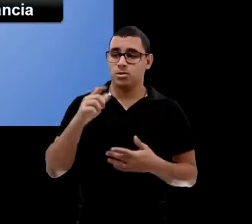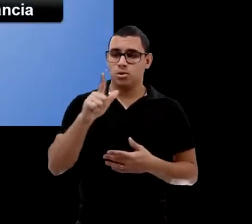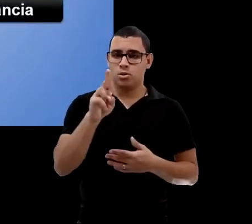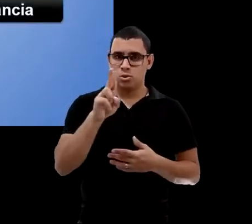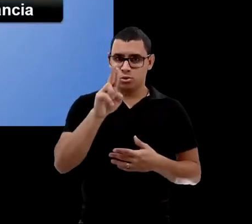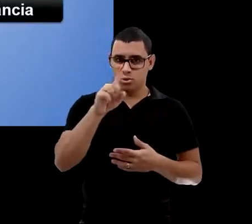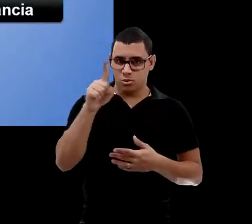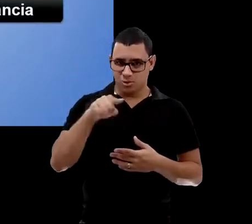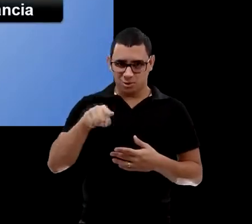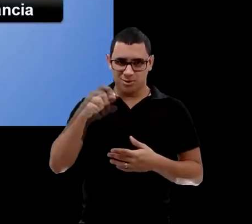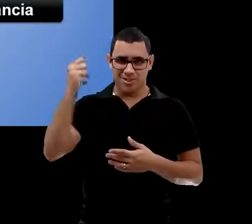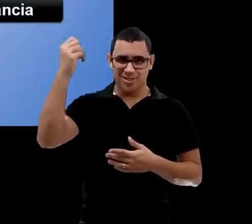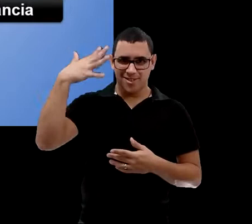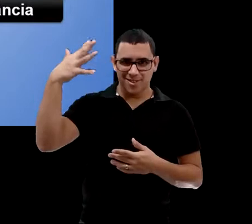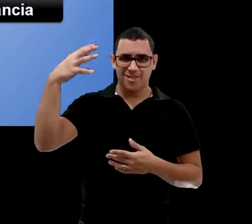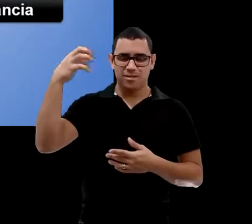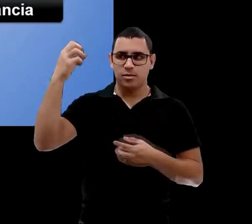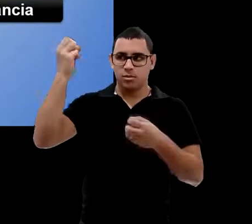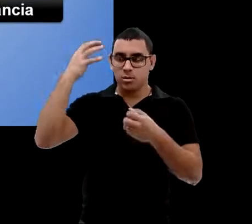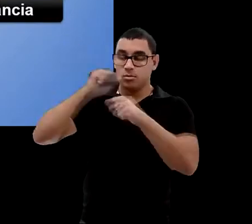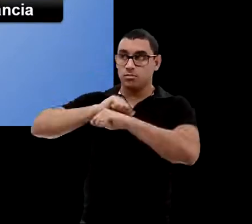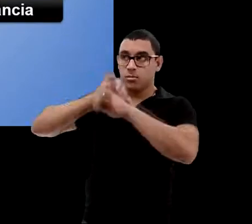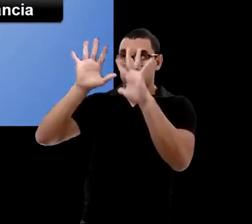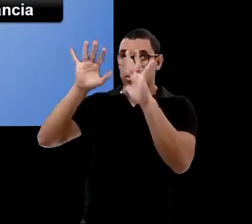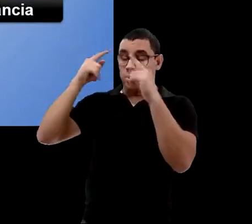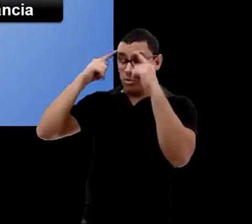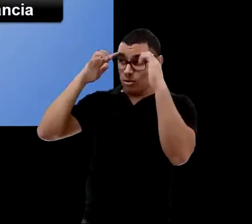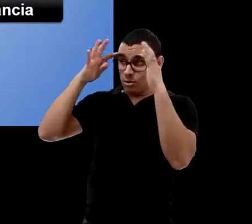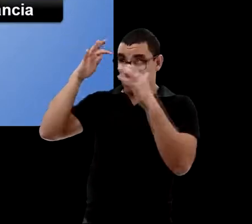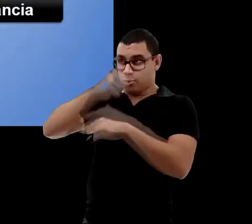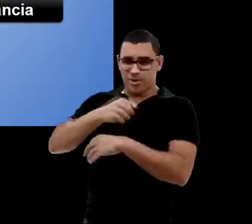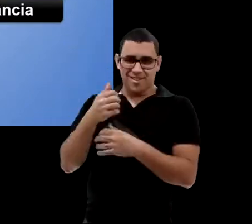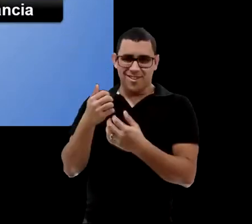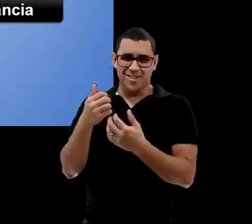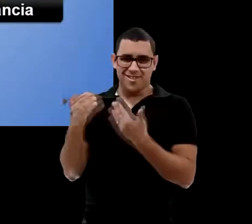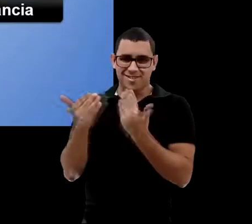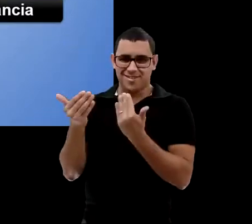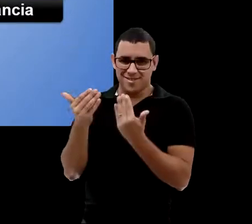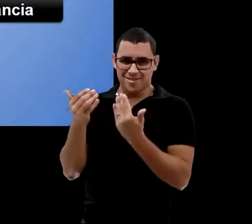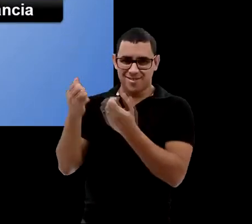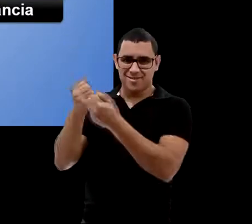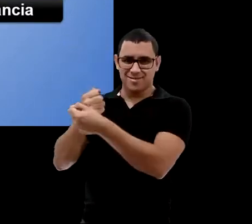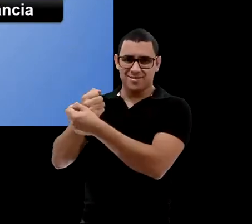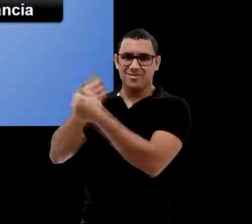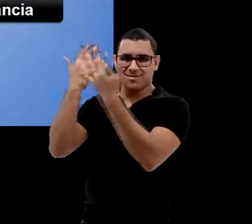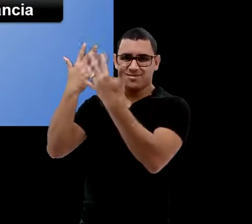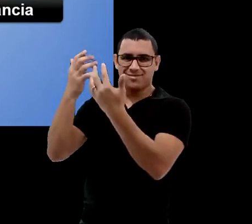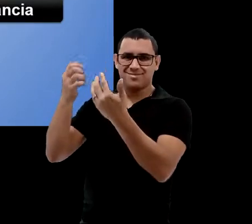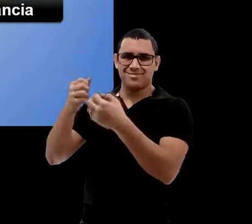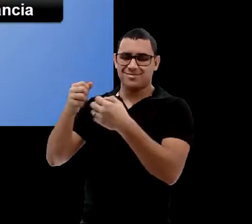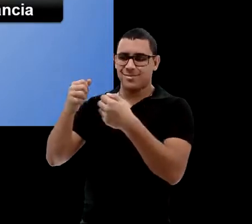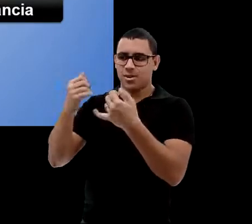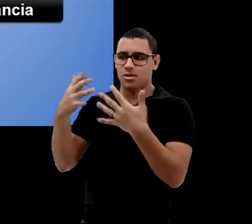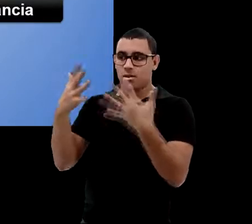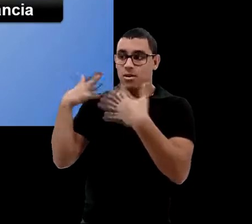as luzes, né, iluminismo vem de luz, de iluminar, né? Então, o que iluminaria a mente das pessoas, o que iluminaria